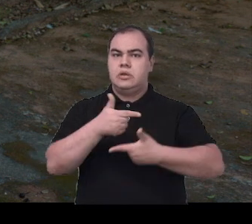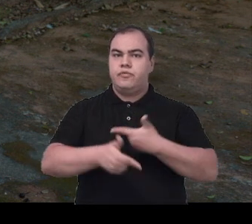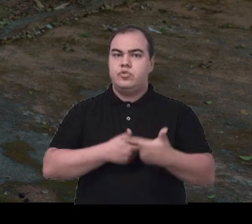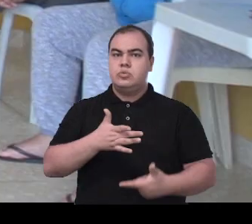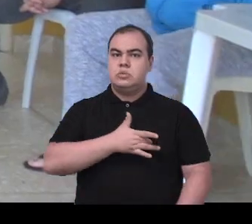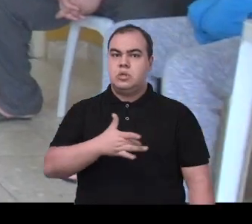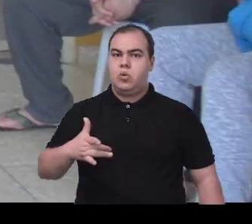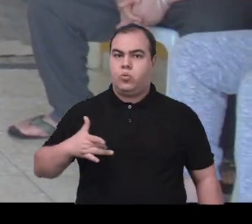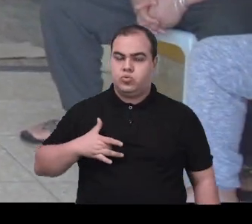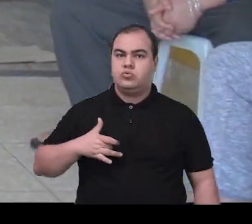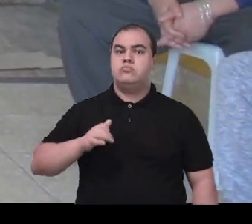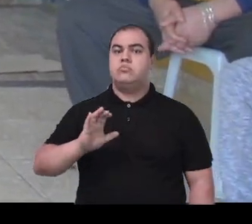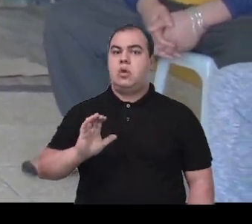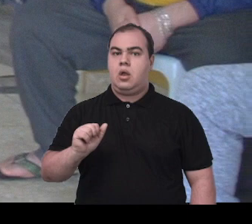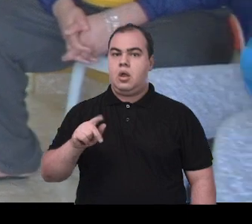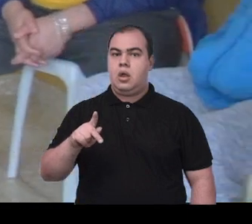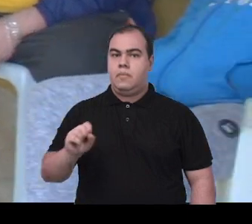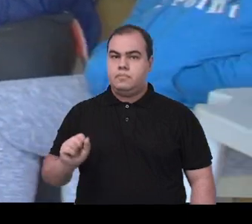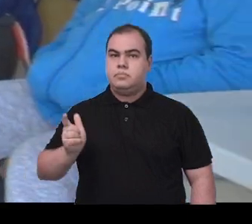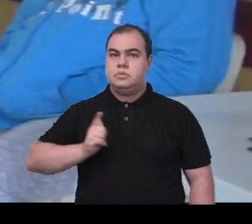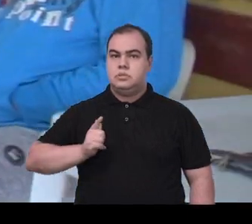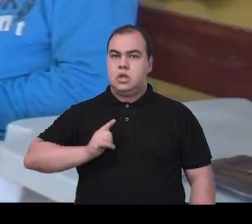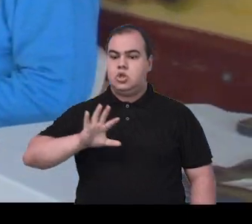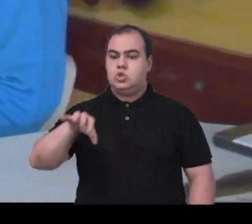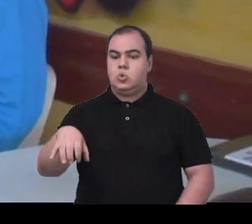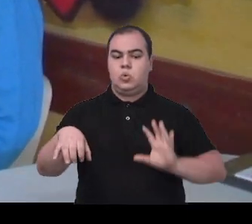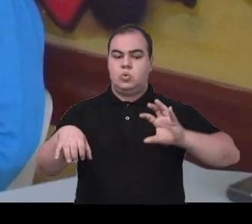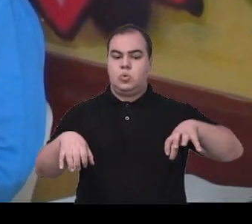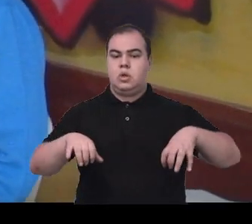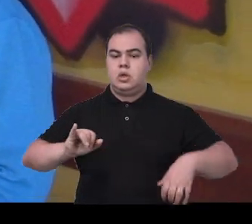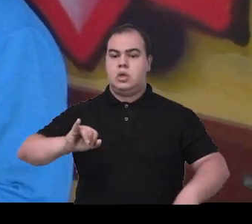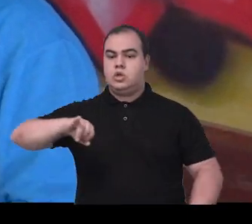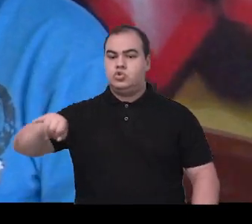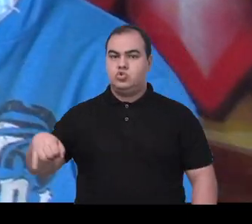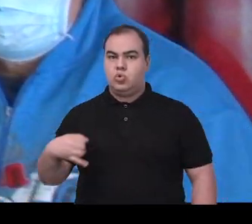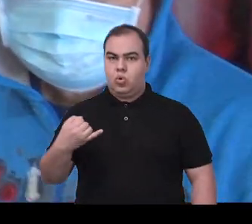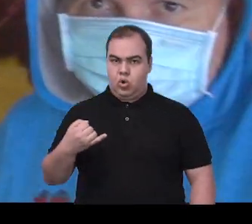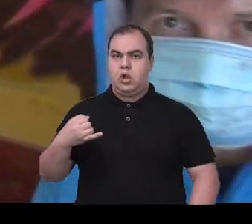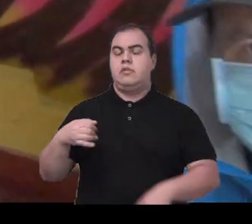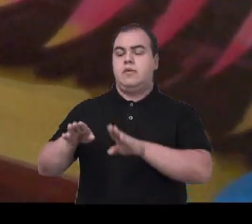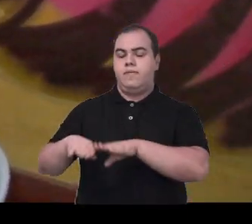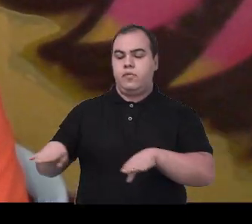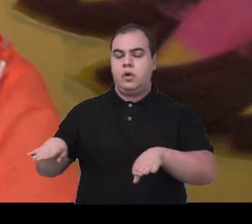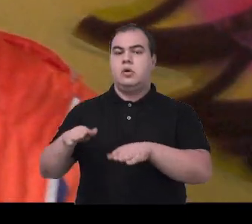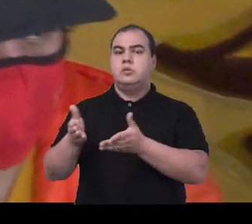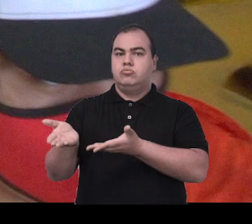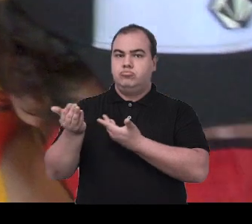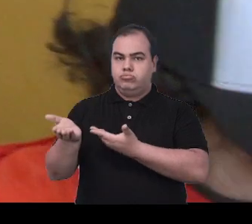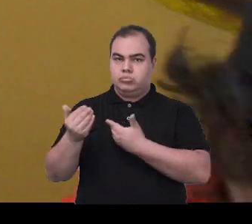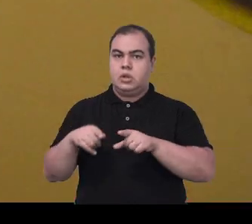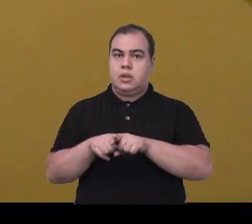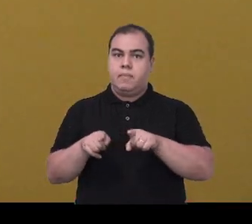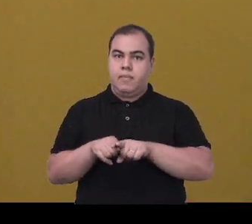de serviços de saúde, né? Entre os CAPs, nós temos 2 CAPs IJ, que são CAPs para infância e